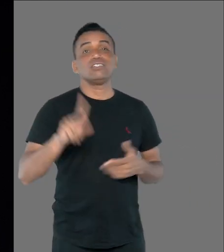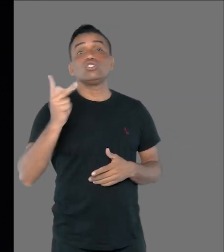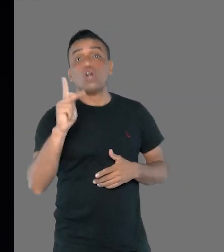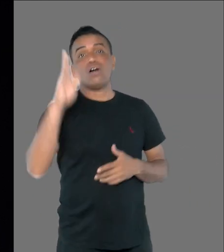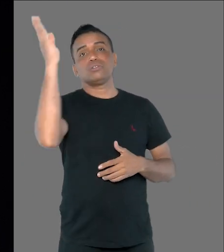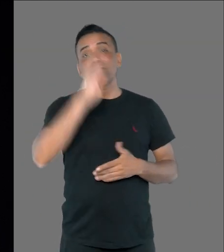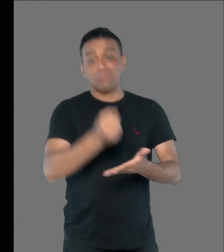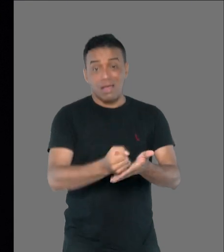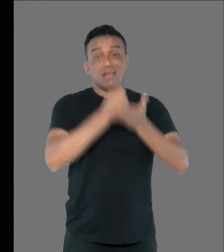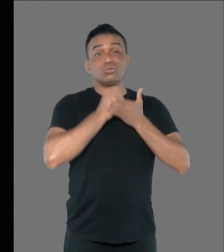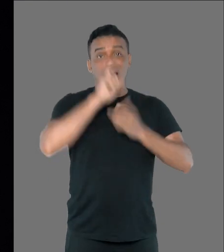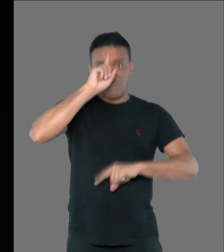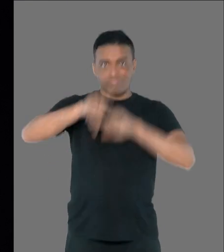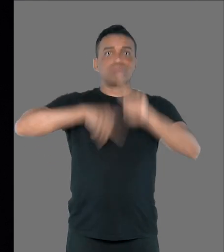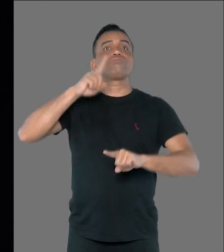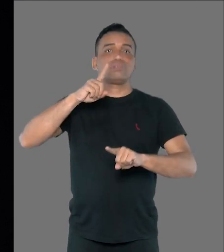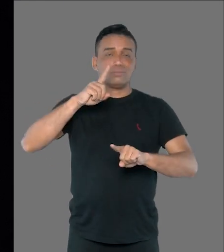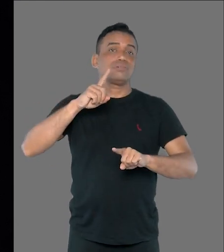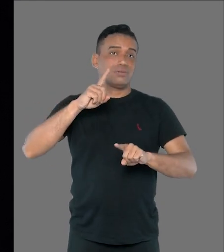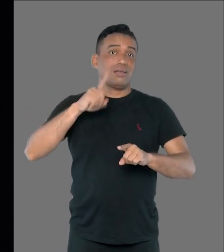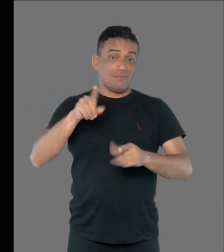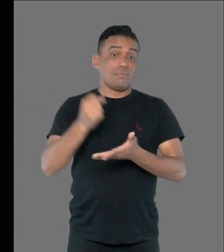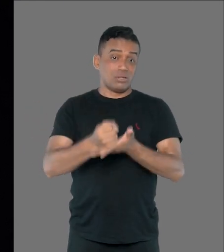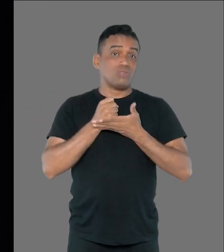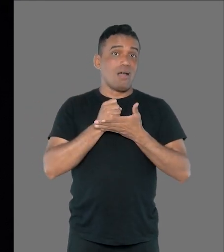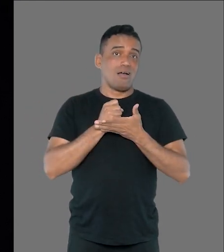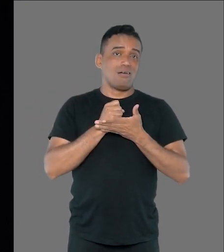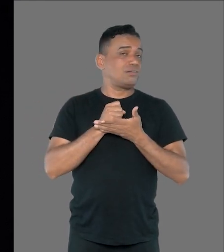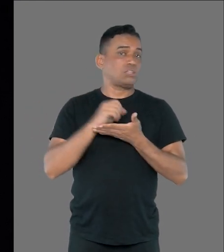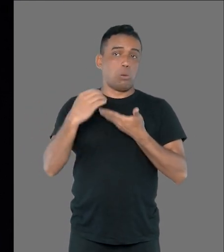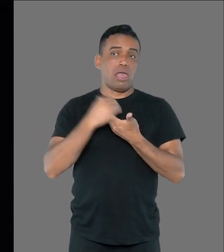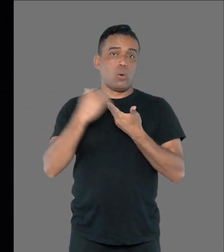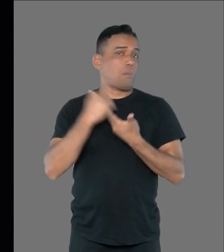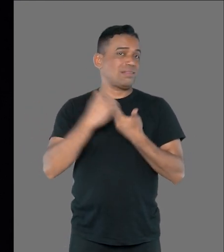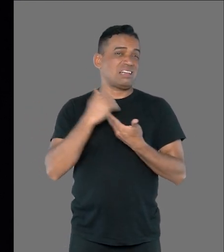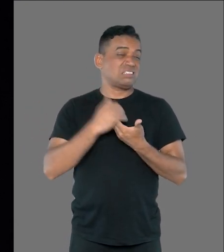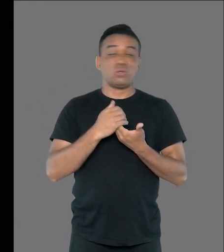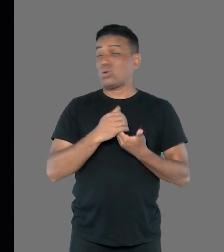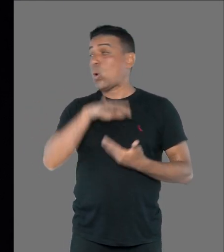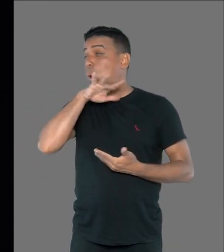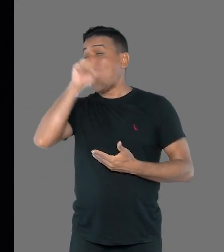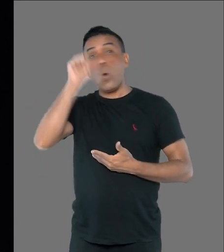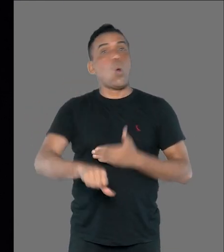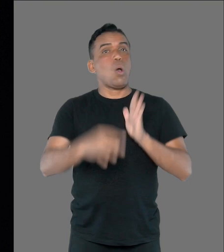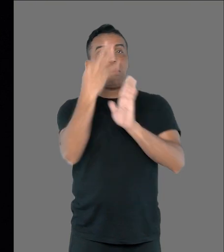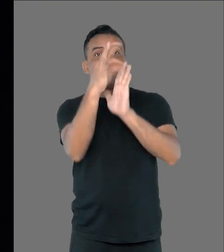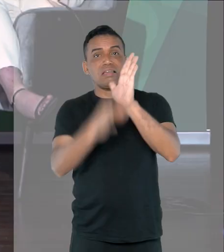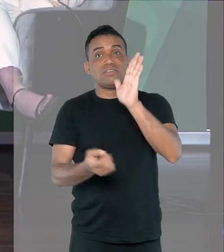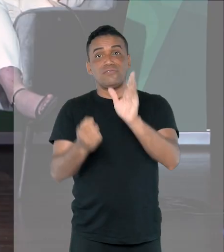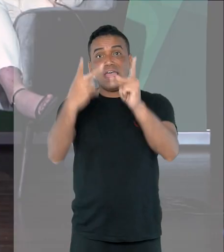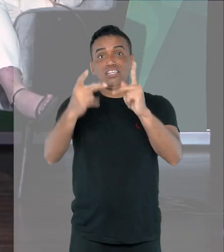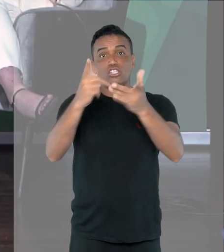nos ajudar. A autoajuda tem que ser a partir da história, né? Não dessas recomendações ridículas que a gente vê aí na lista dos mais